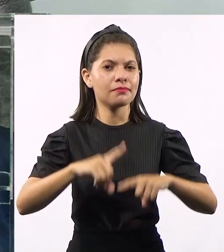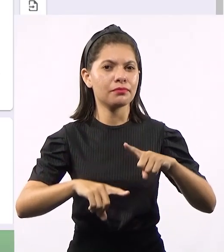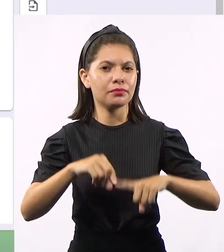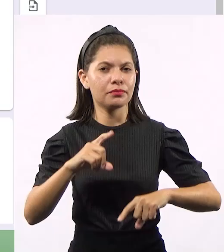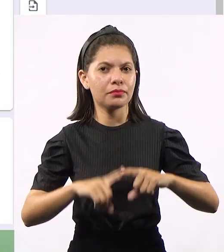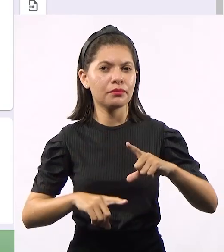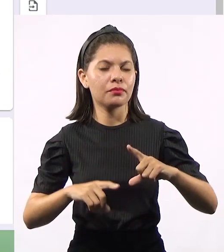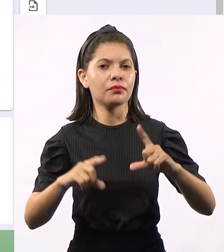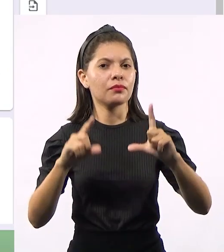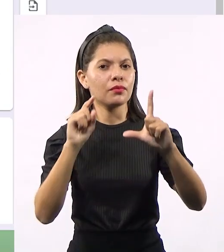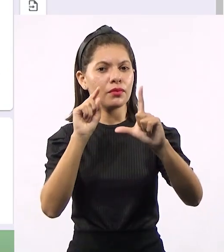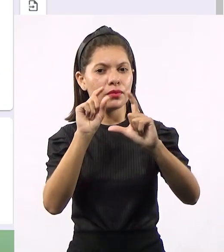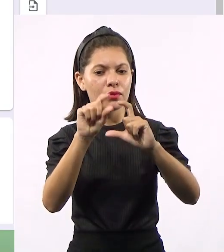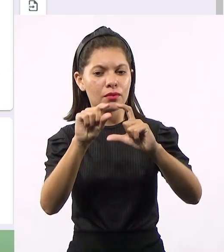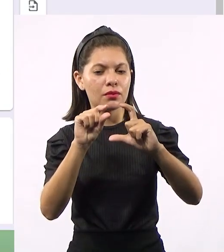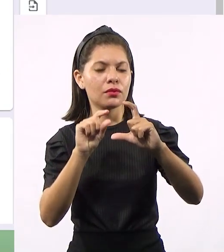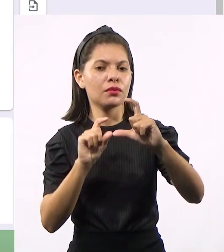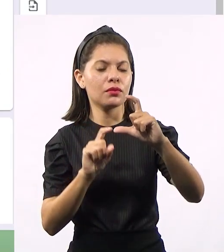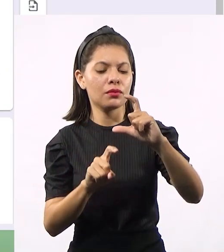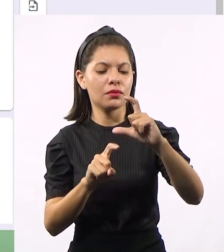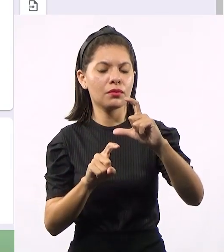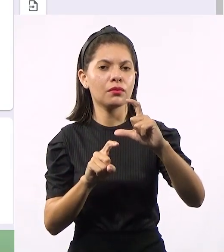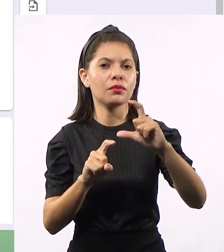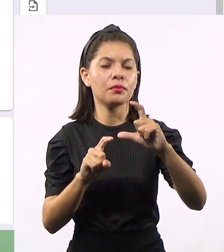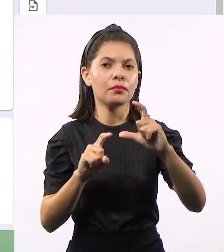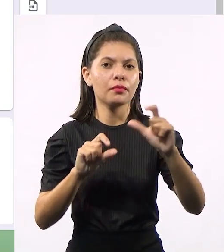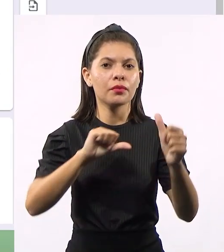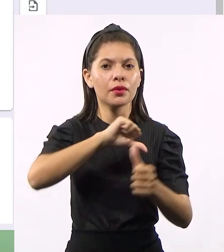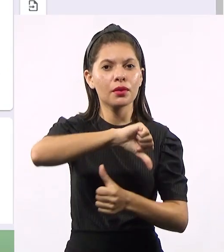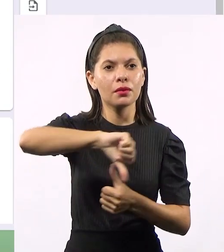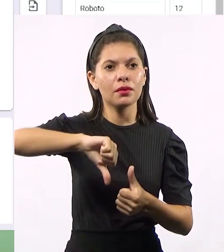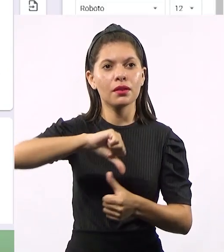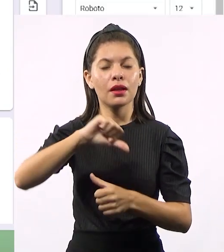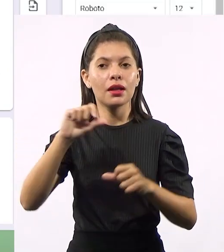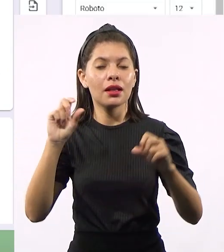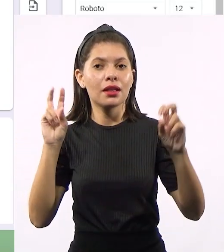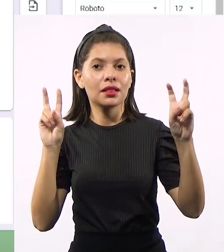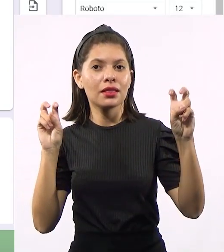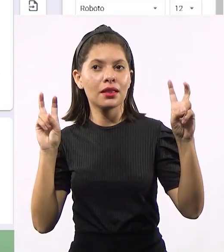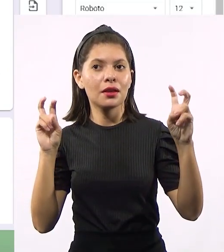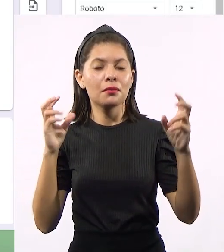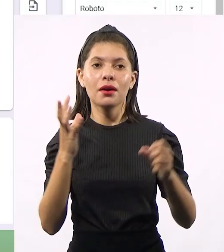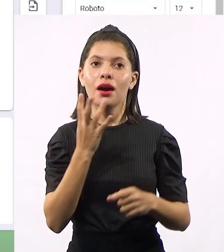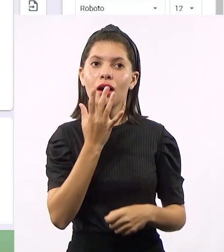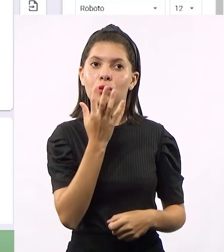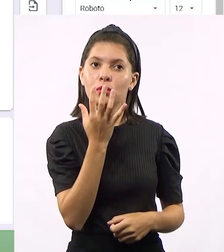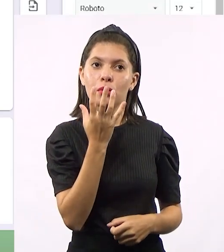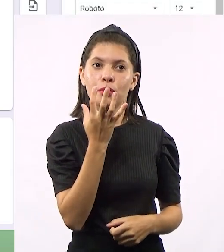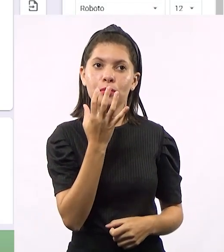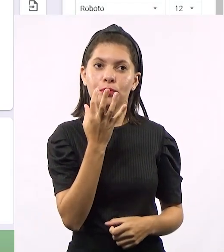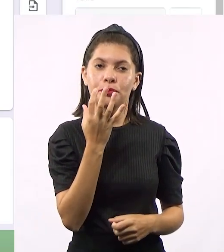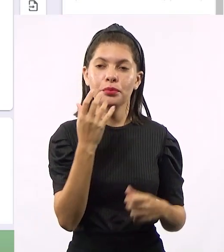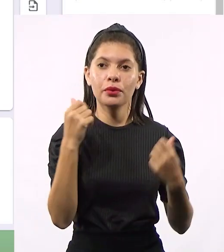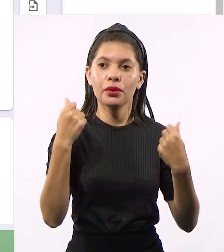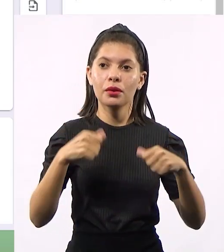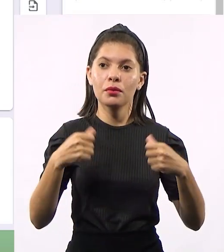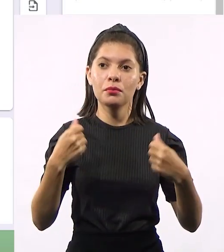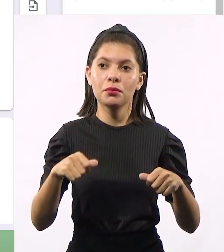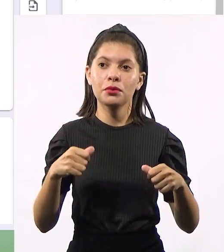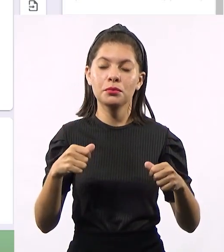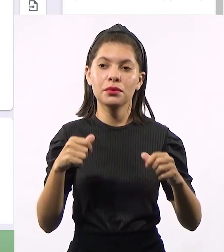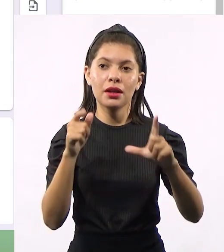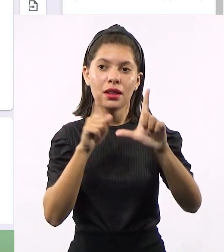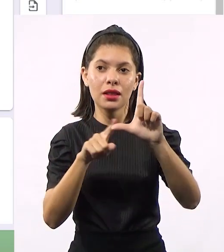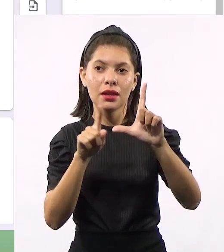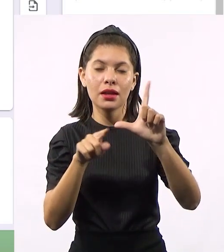Forms. A opção de personalizar tema, que eu posso alterar a cor. Então, se eu clicar no alterar tema, eu posso mudar a fonte,